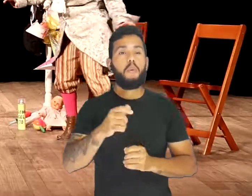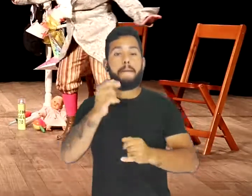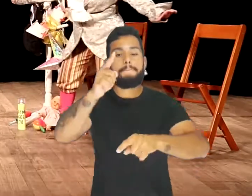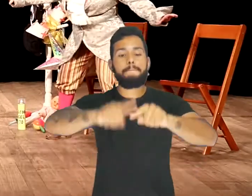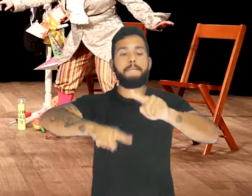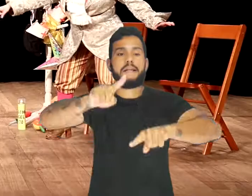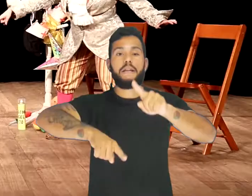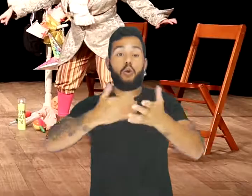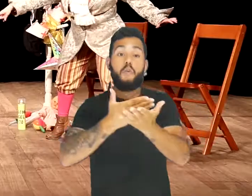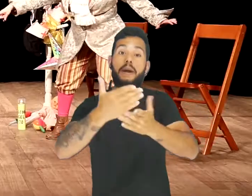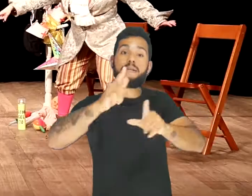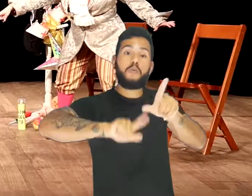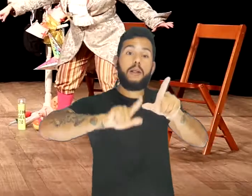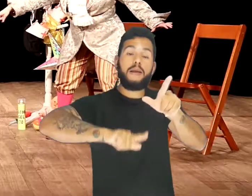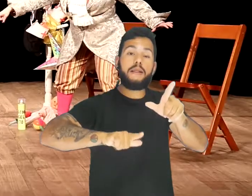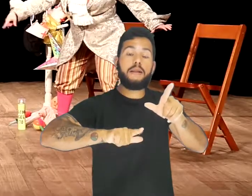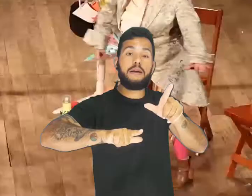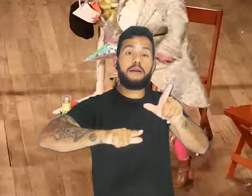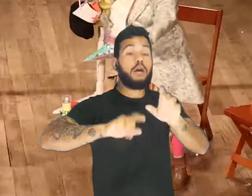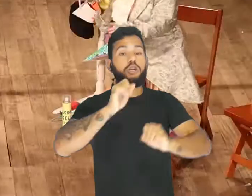É, duas coisas. Vai.